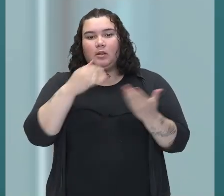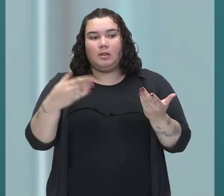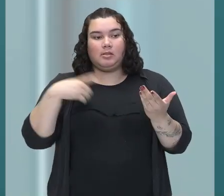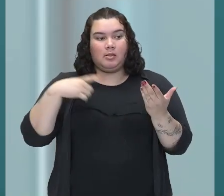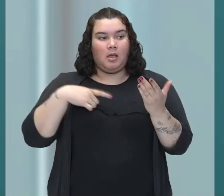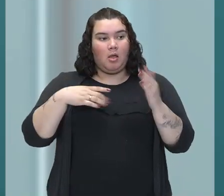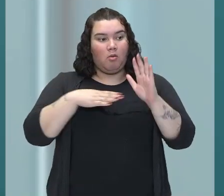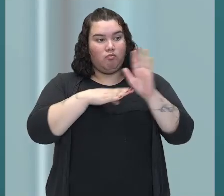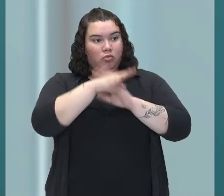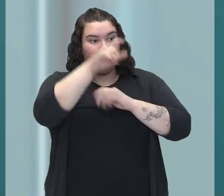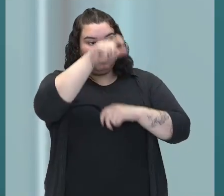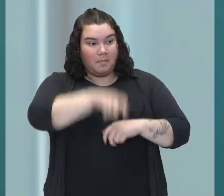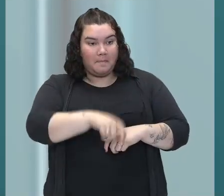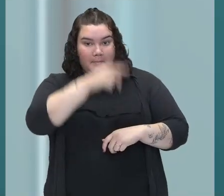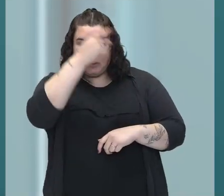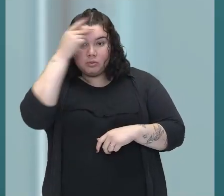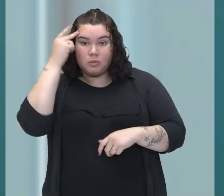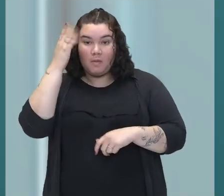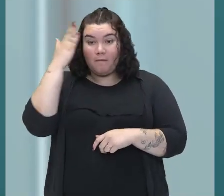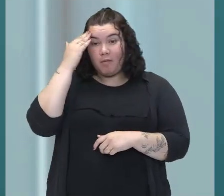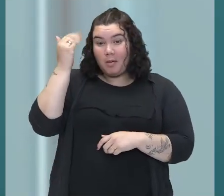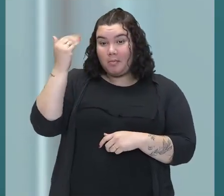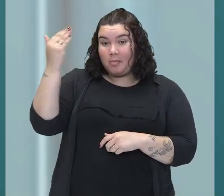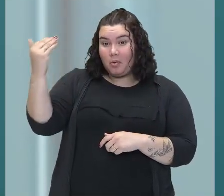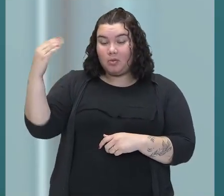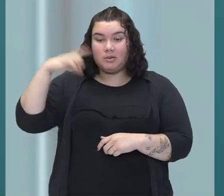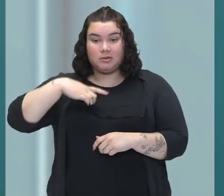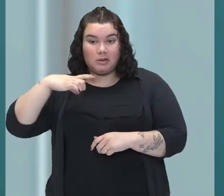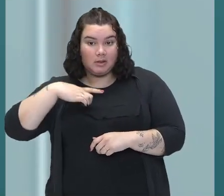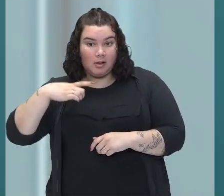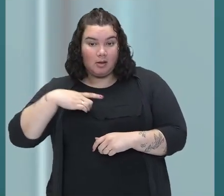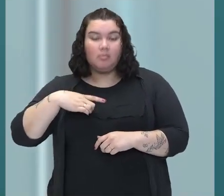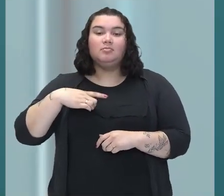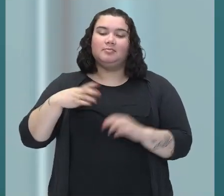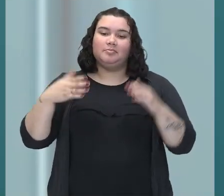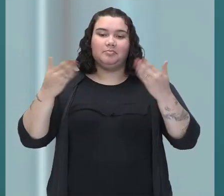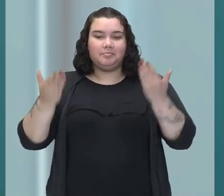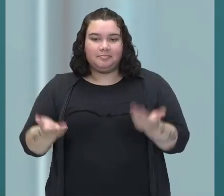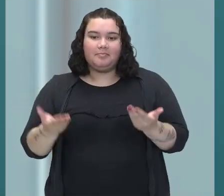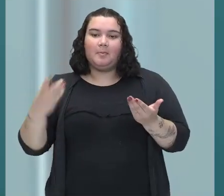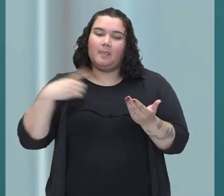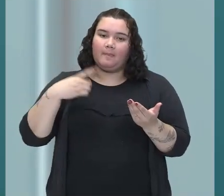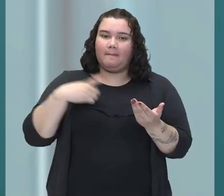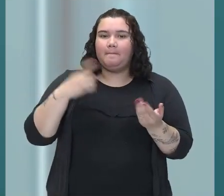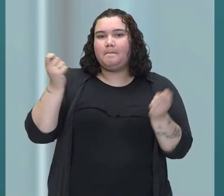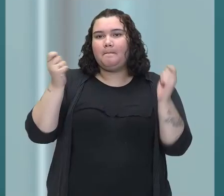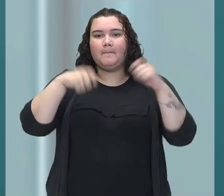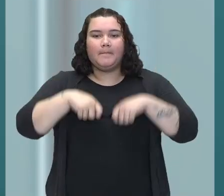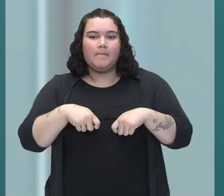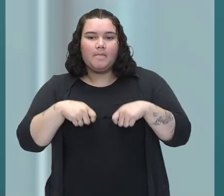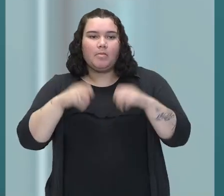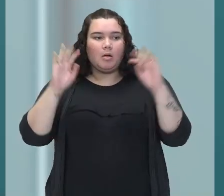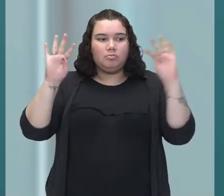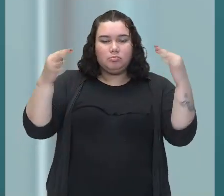alta aquele indivíduo, o atleta, né? Está com fama, então ele tem mais chance de chamar a atenção do público